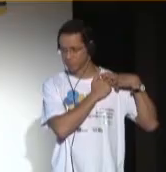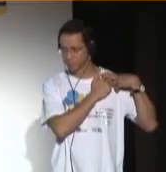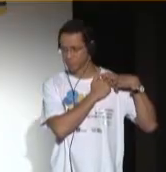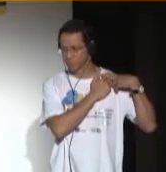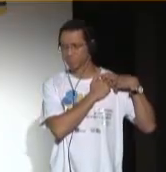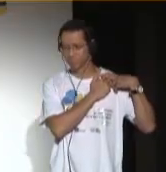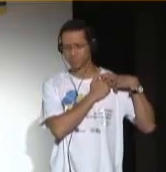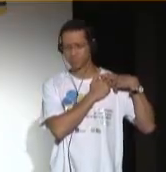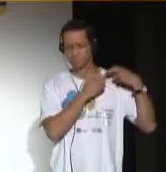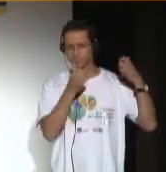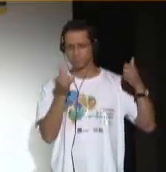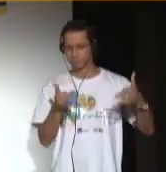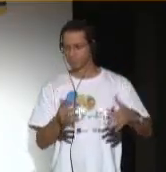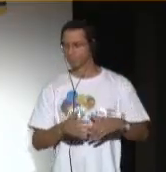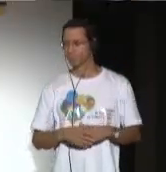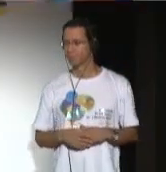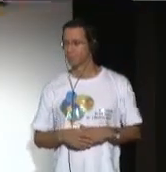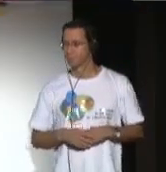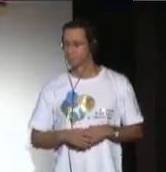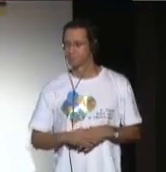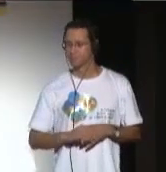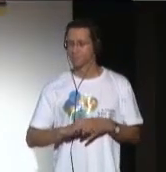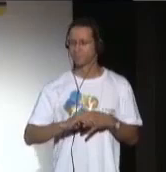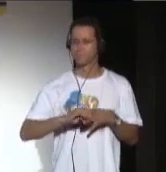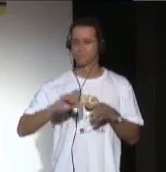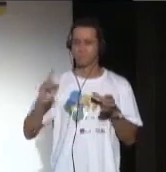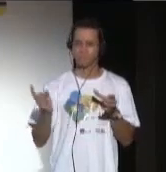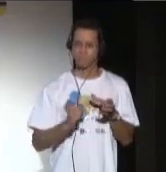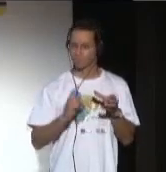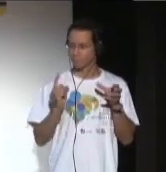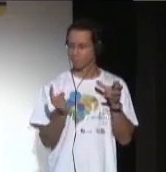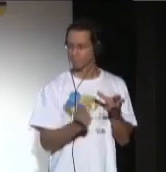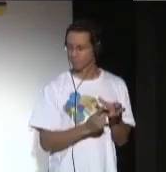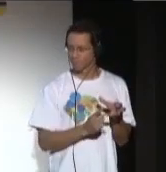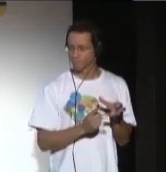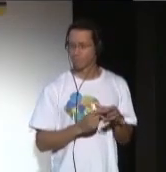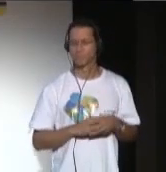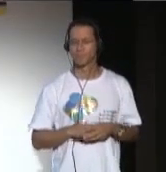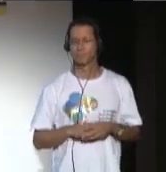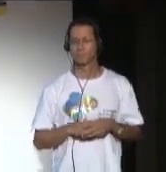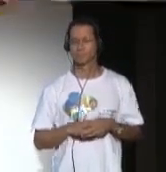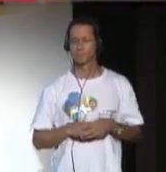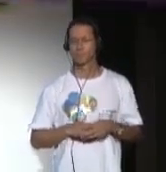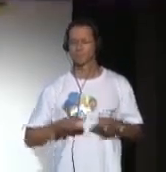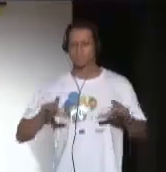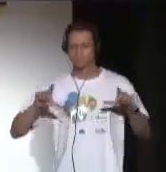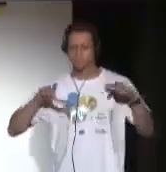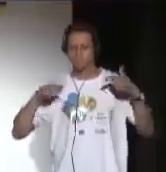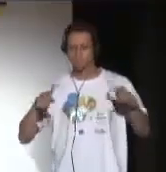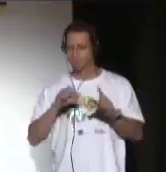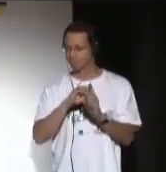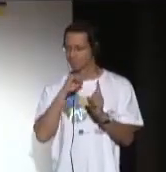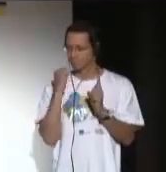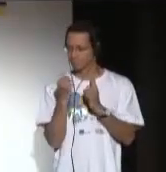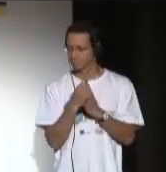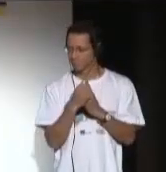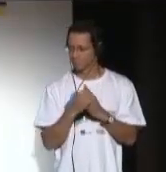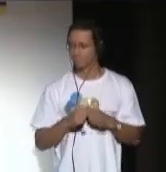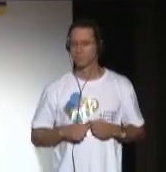responsabilidade, a gente acabou de falar disso, na história do Oliver Button, o engajamento com outros, a iniciativa